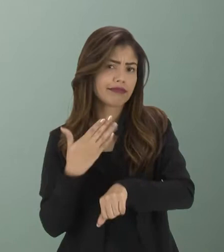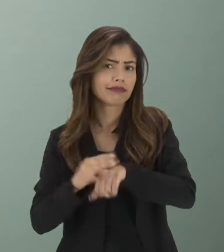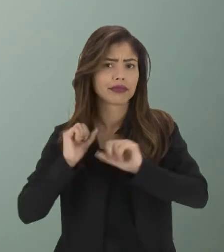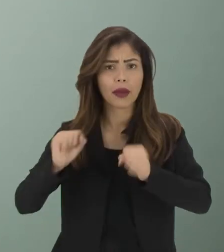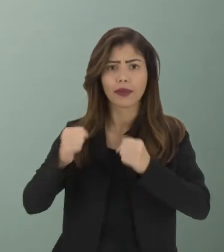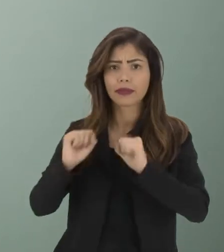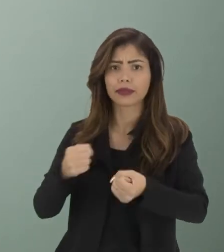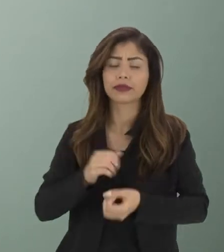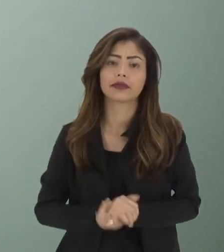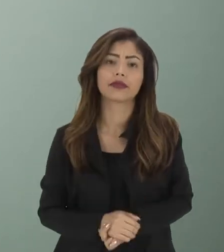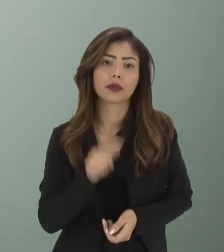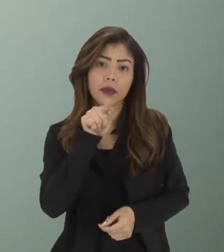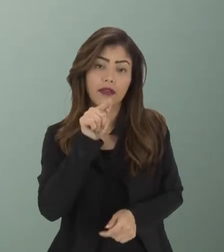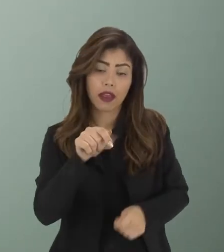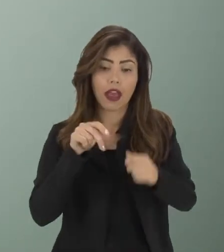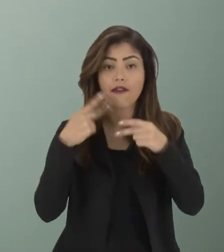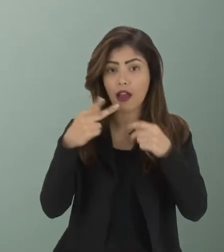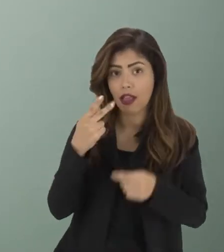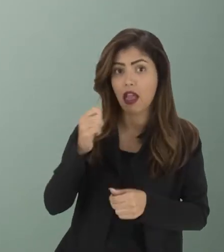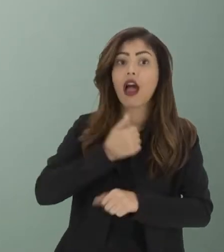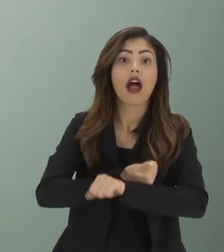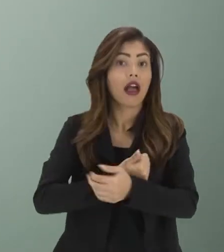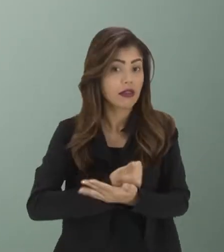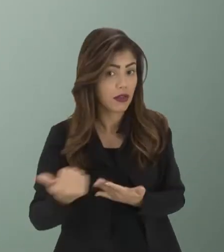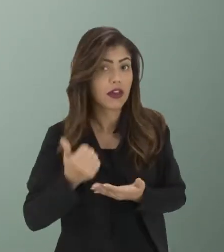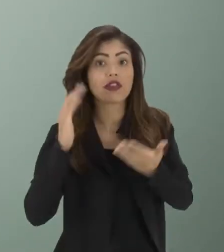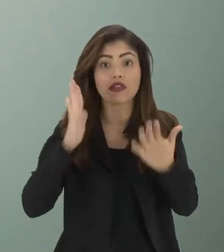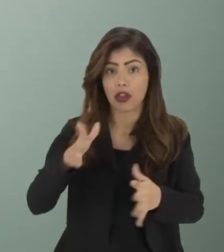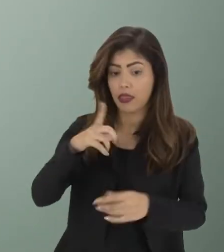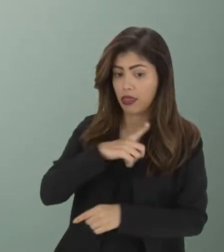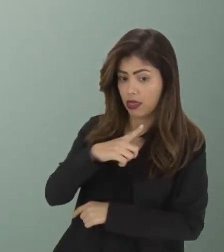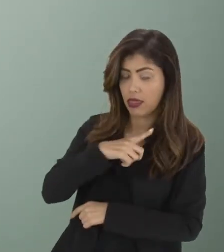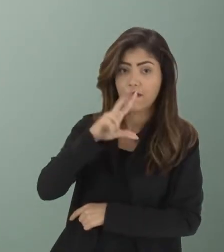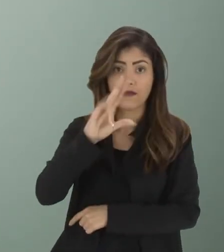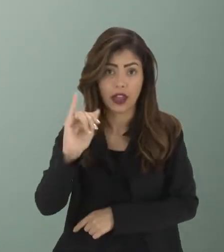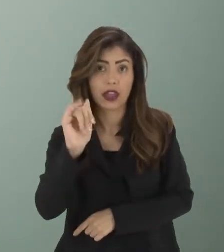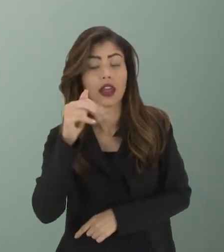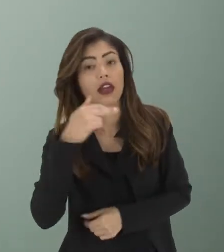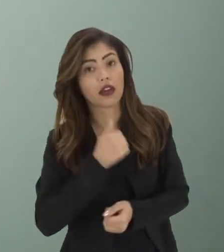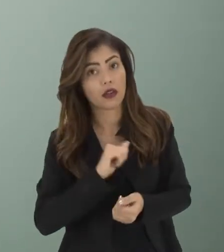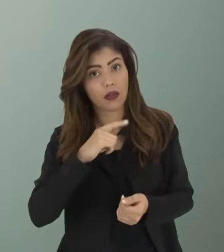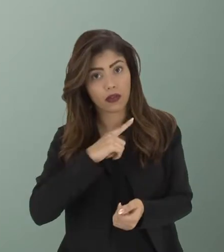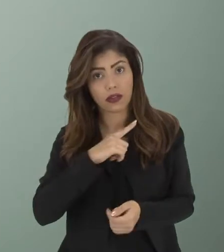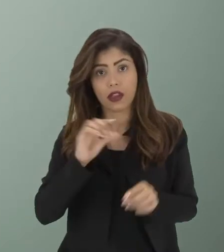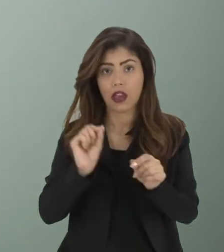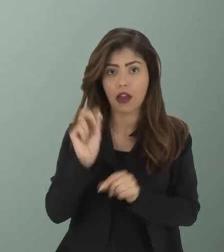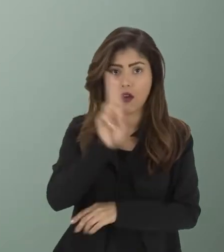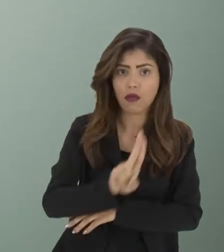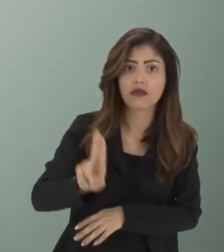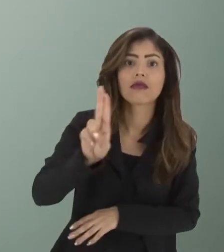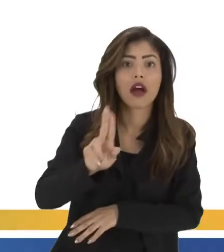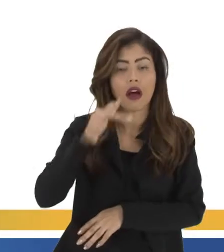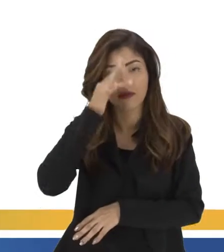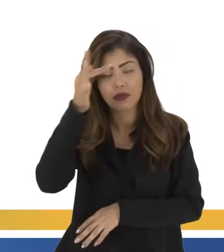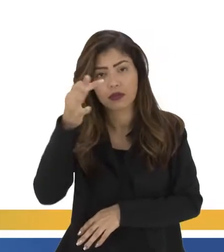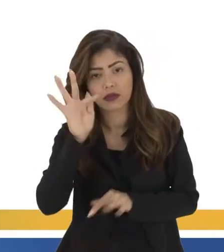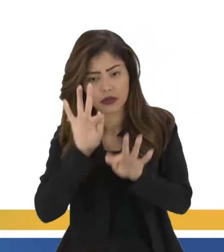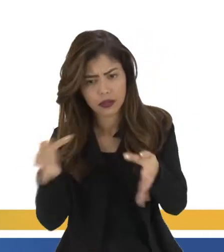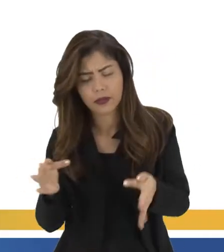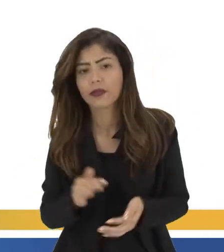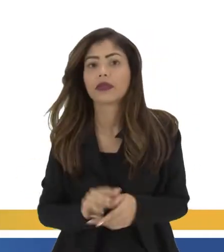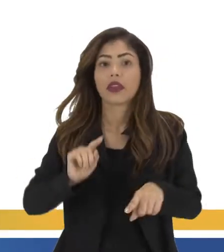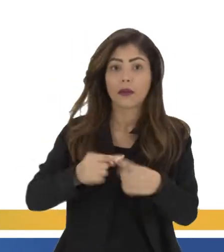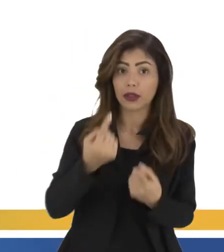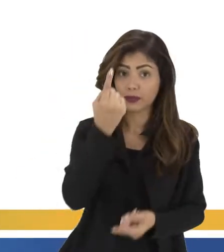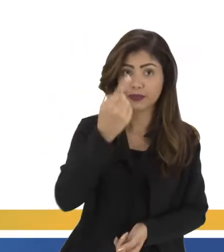treinar. Então, para você falar de ações que vão acontecer no futuro, você, claro, vai usar o futuro simples. Mais um